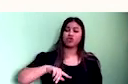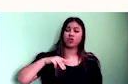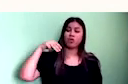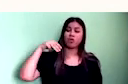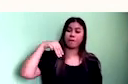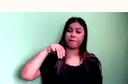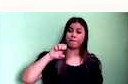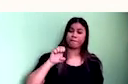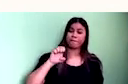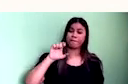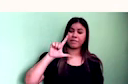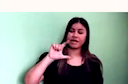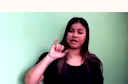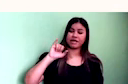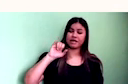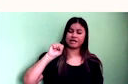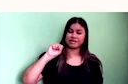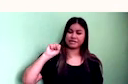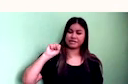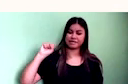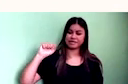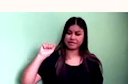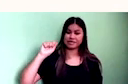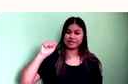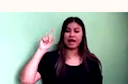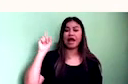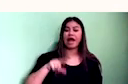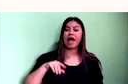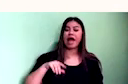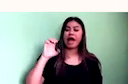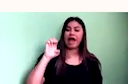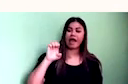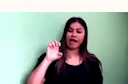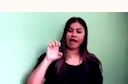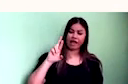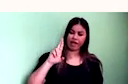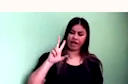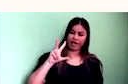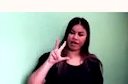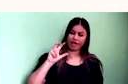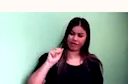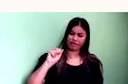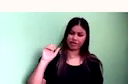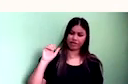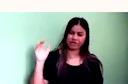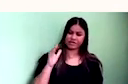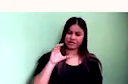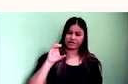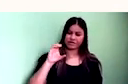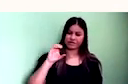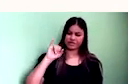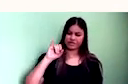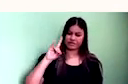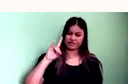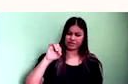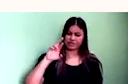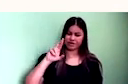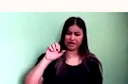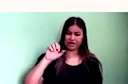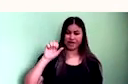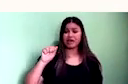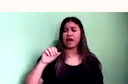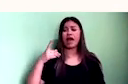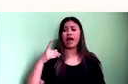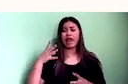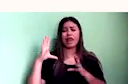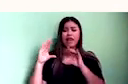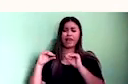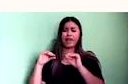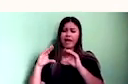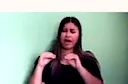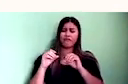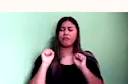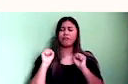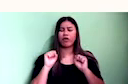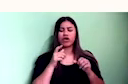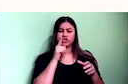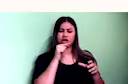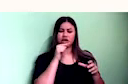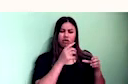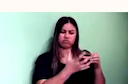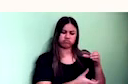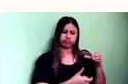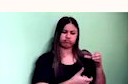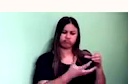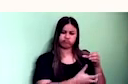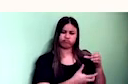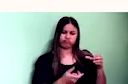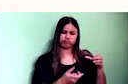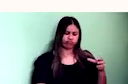erva cidreira. A gente usa as flores, vai fazer infusão, porque flor é molinha, então ferve a água e coloca lá, enquanto 1, 2 colheres de